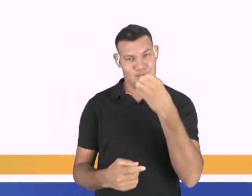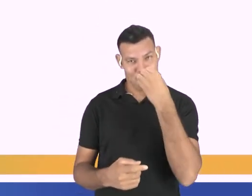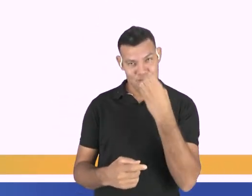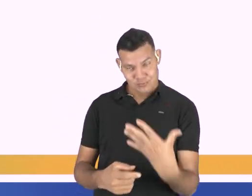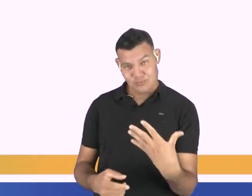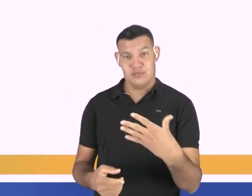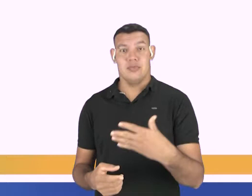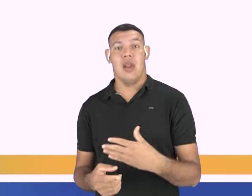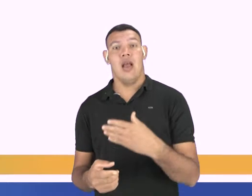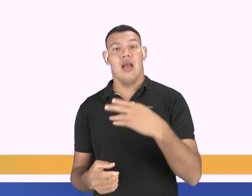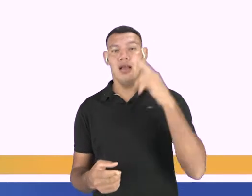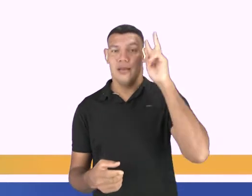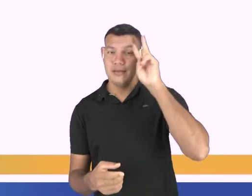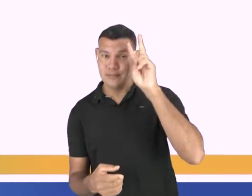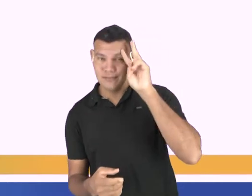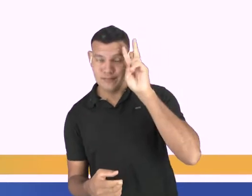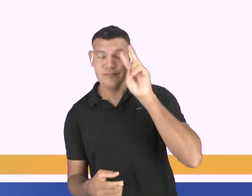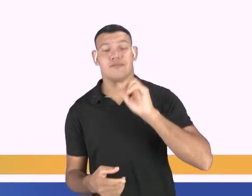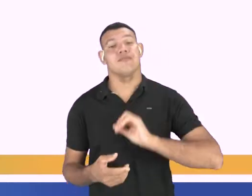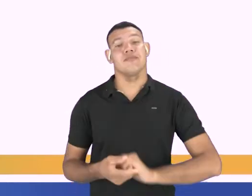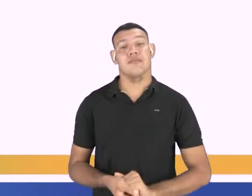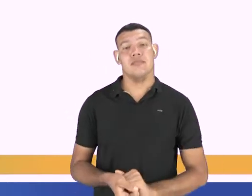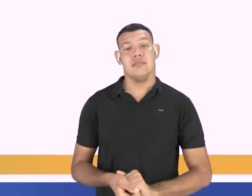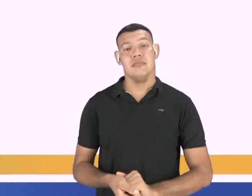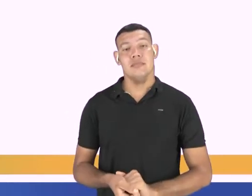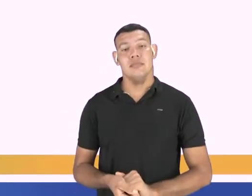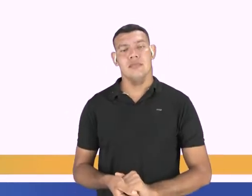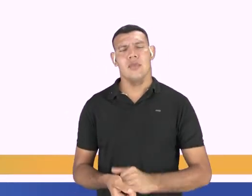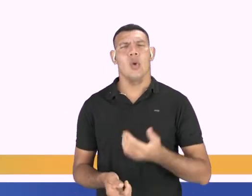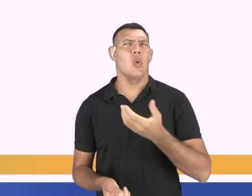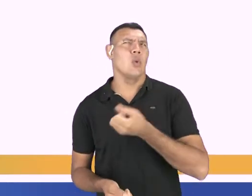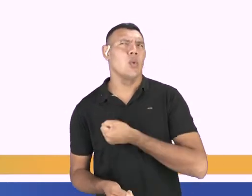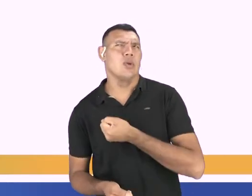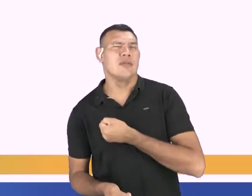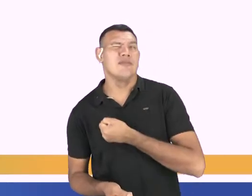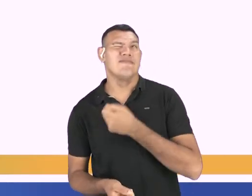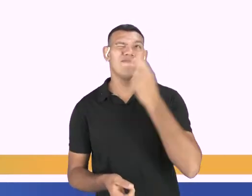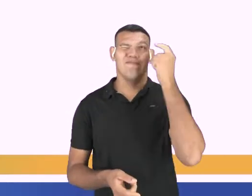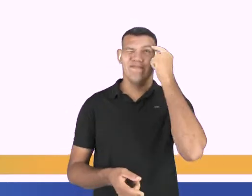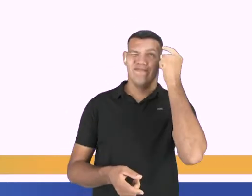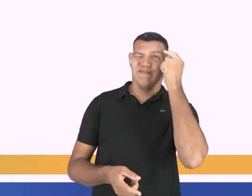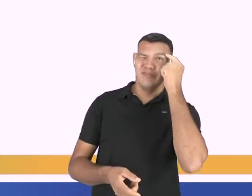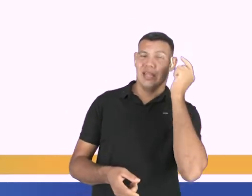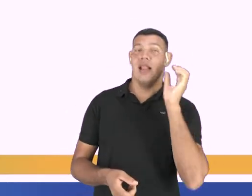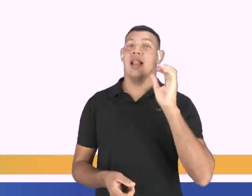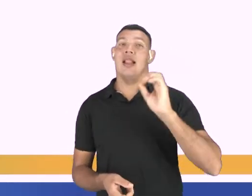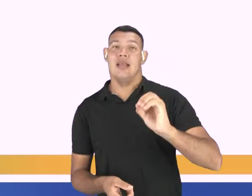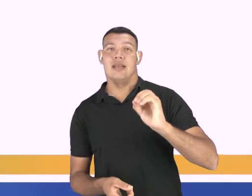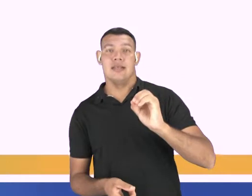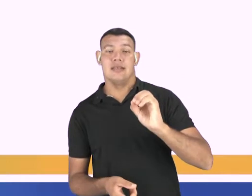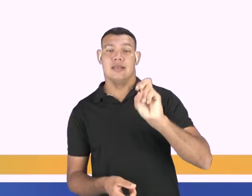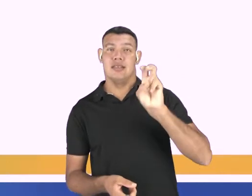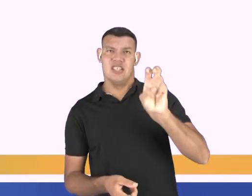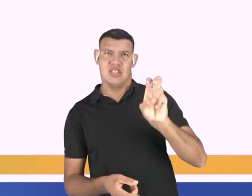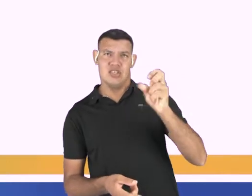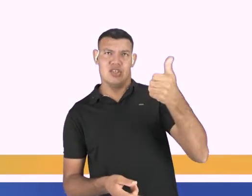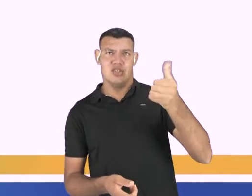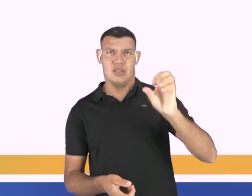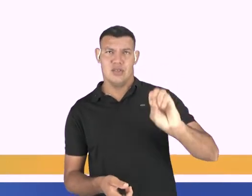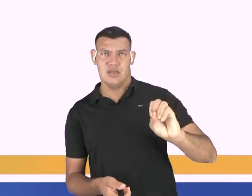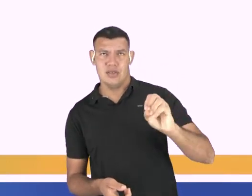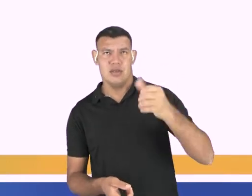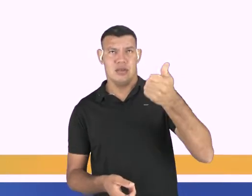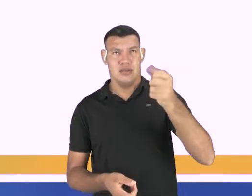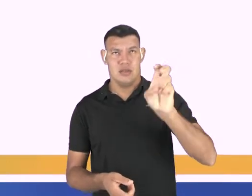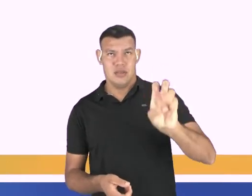ainda relembrando sobre múltiplos, se a gente pensar aí nos números 0, 5, 10, 15, 20,